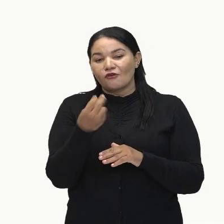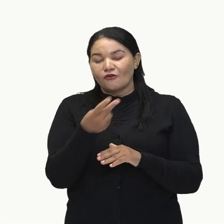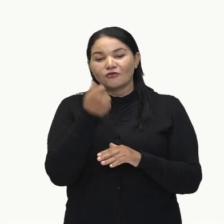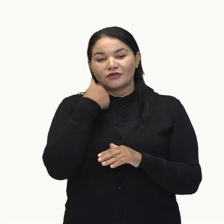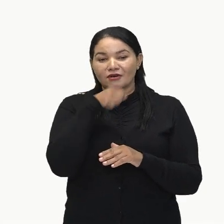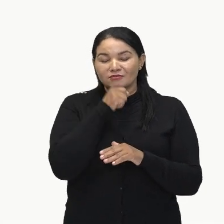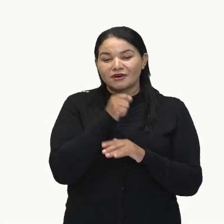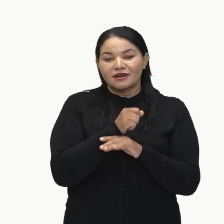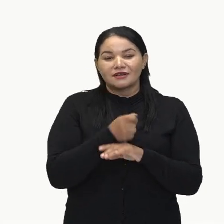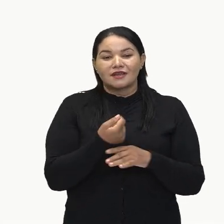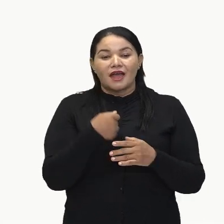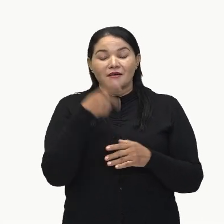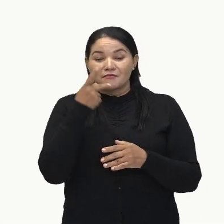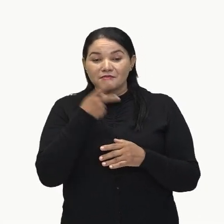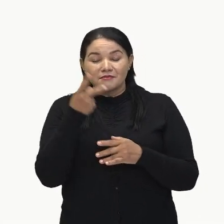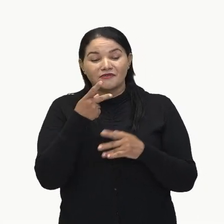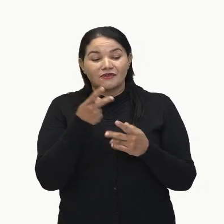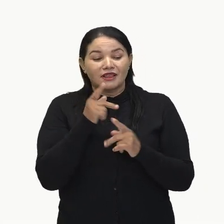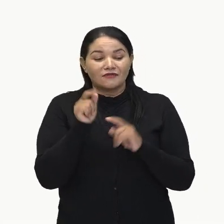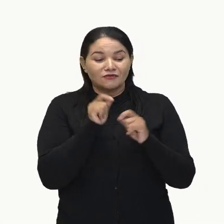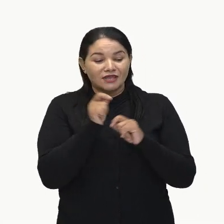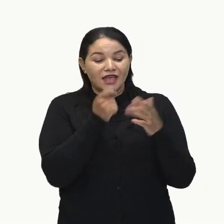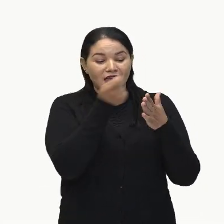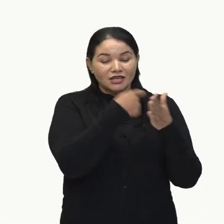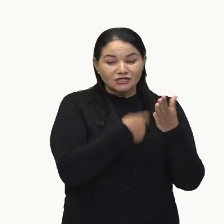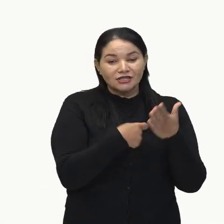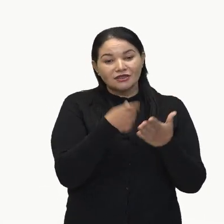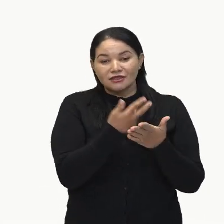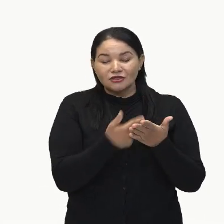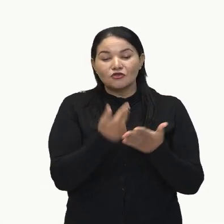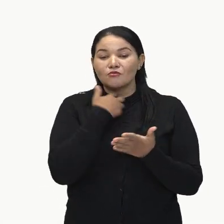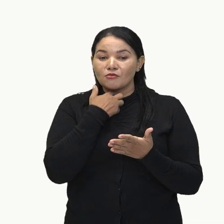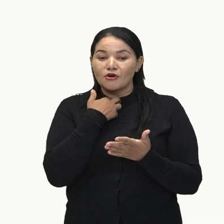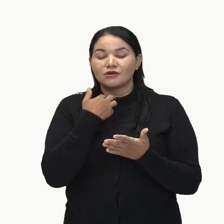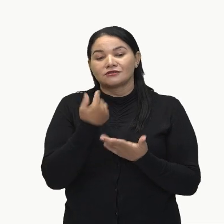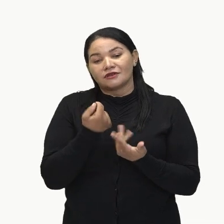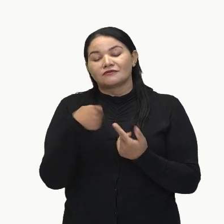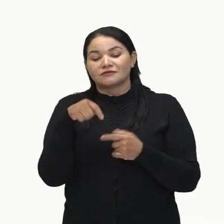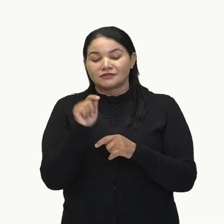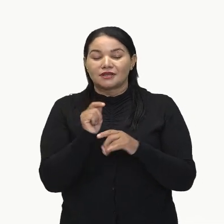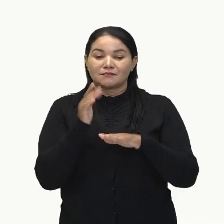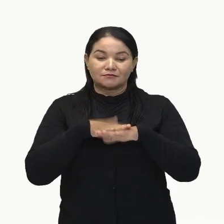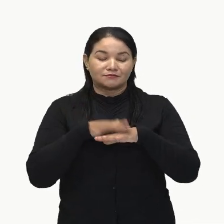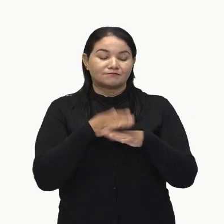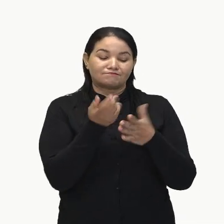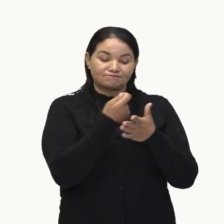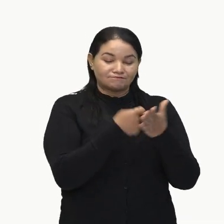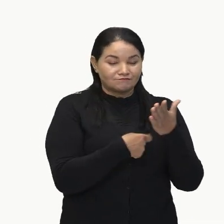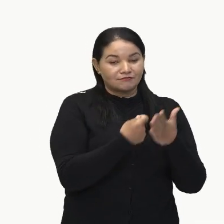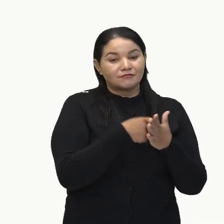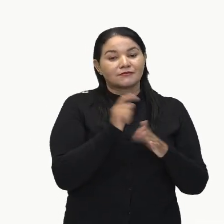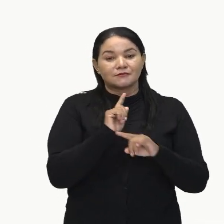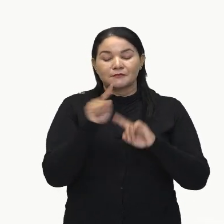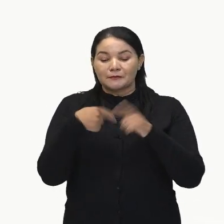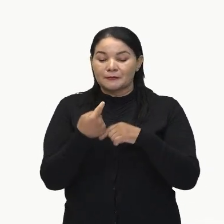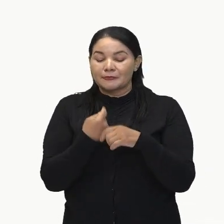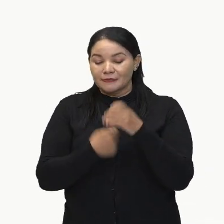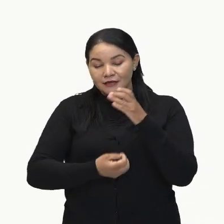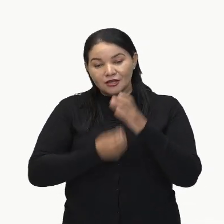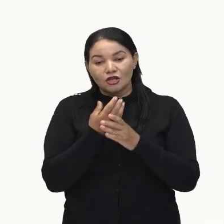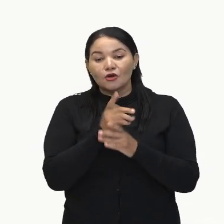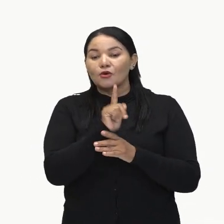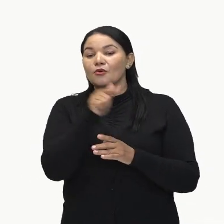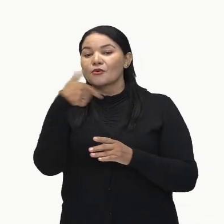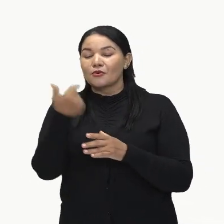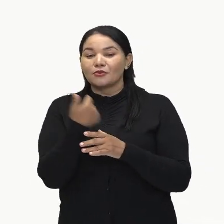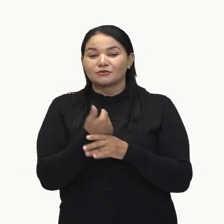não risca aí, menino. Muito bem. Aí você decidiu fazer o quê? Fazer um pouco mais e pular